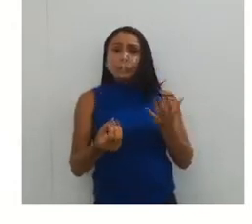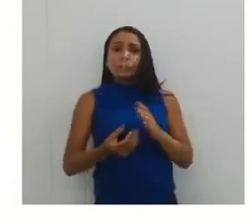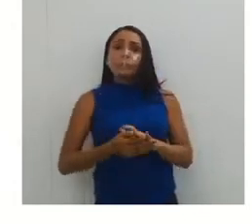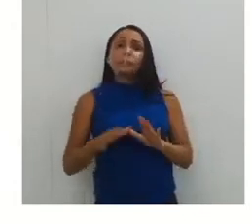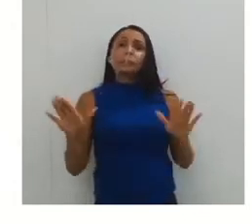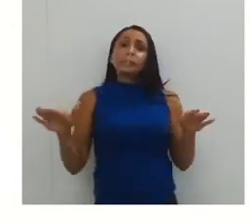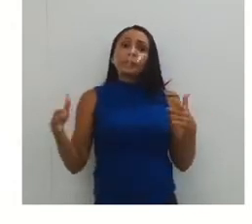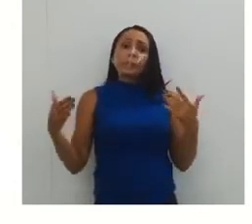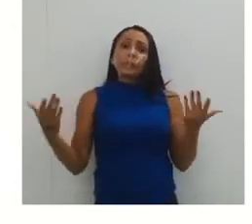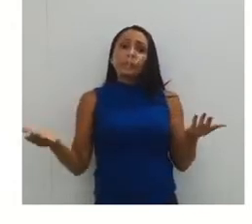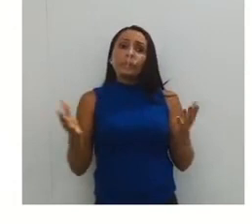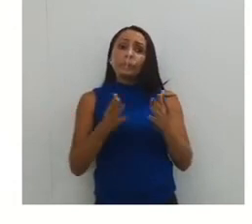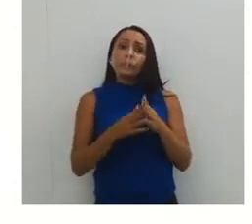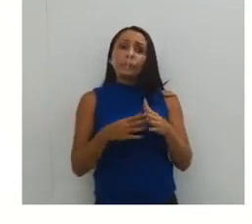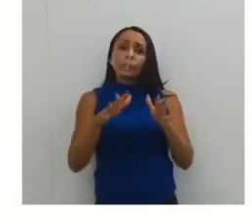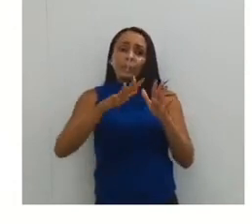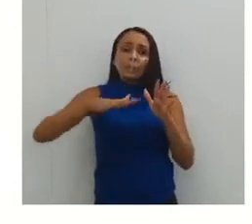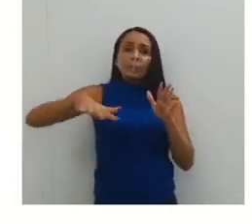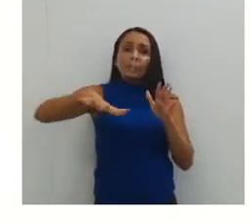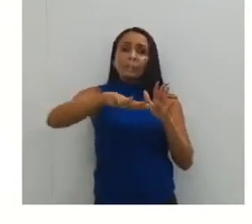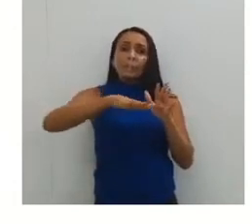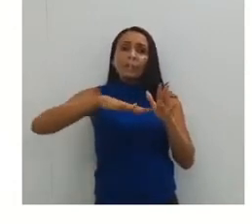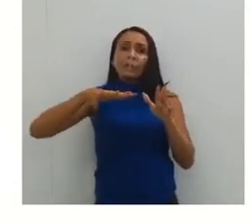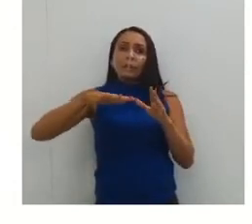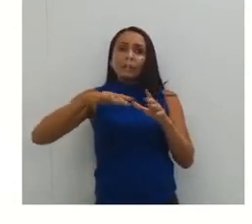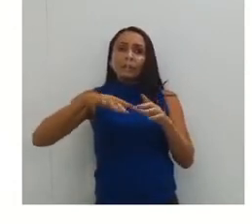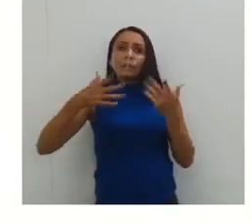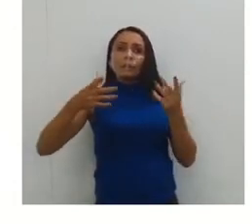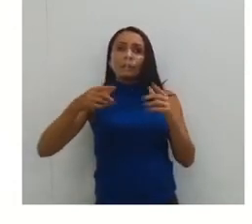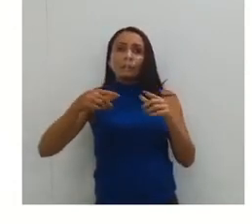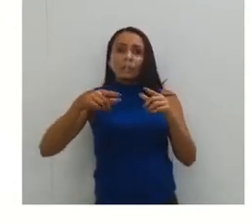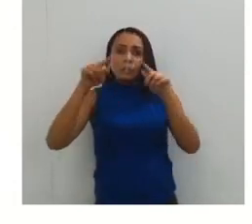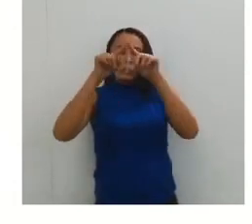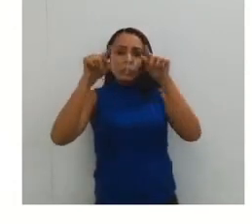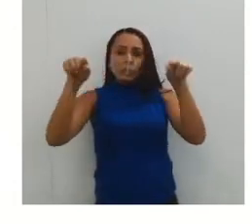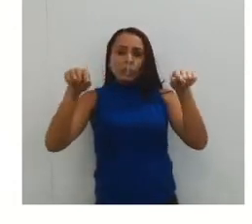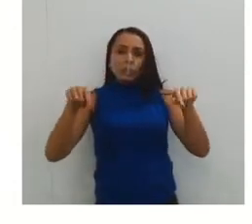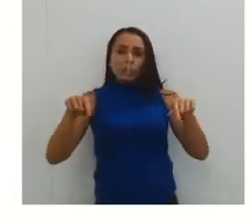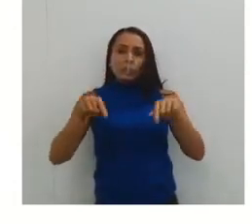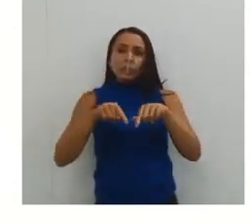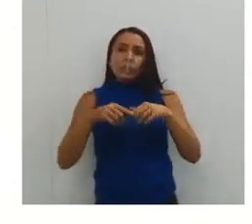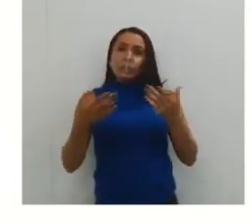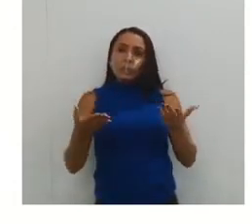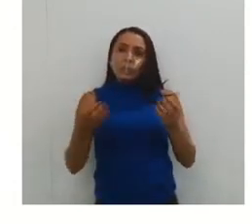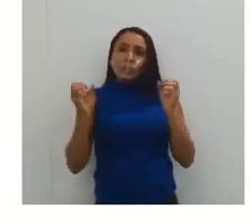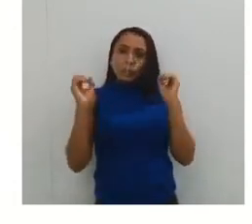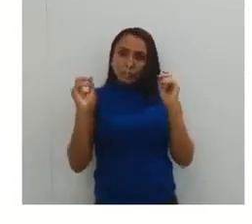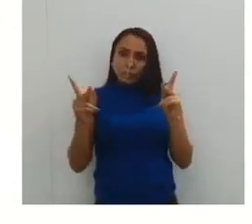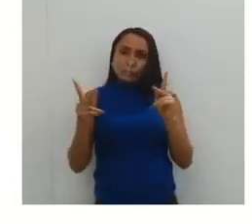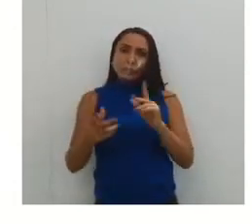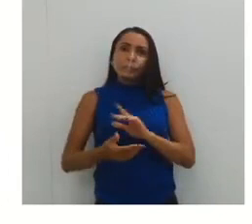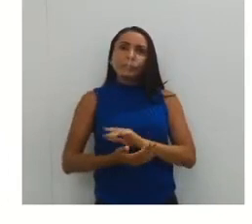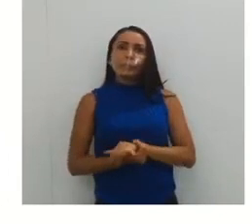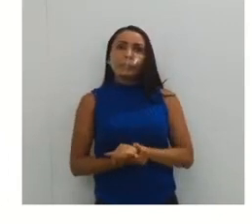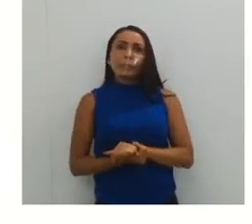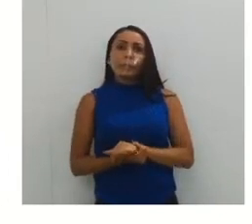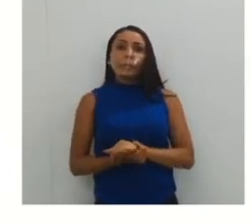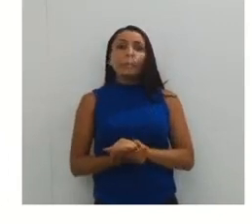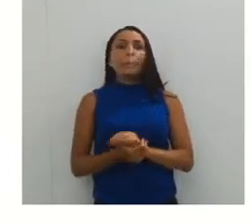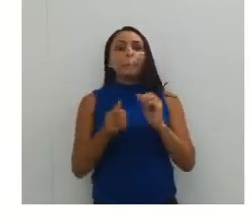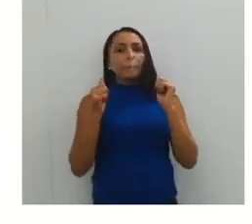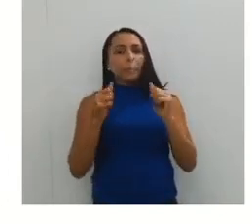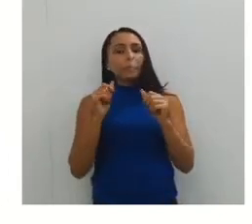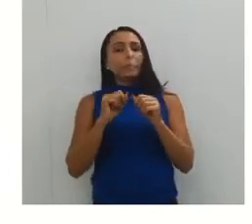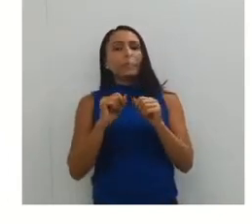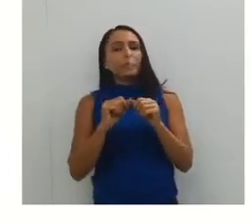ó, essa é a área dessa placa, né? Desta lâmina. Ok? Então, ó, pode fazer o seguinte.